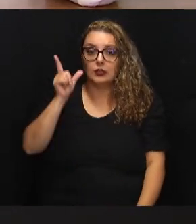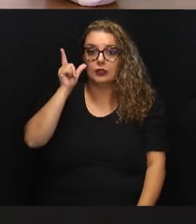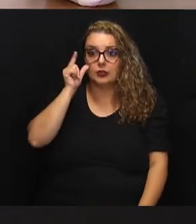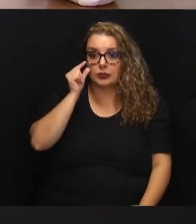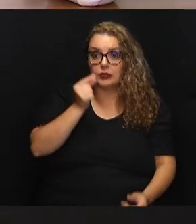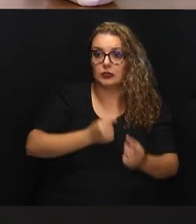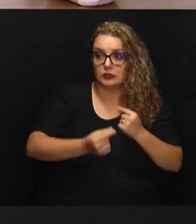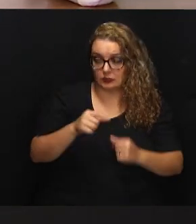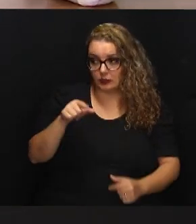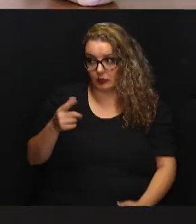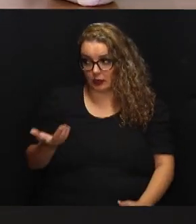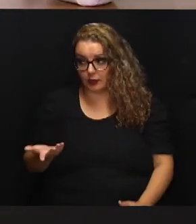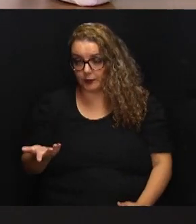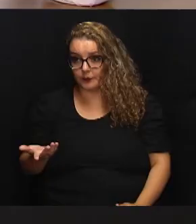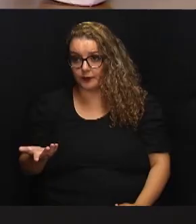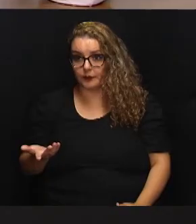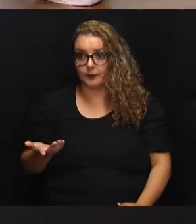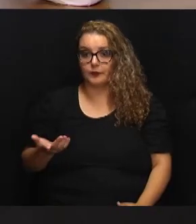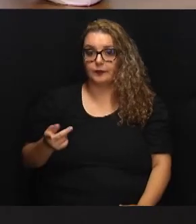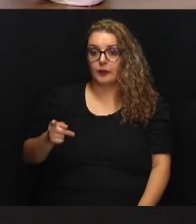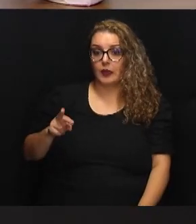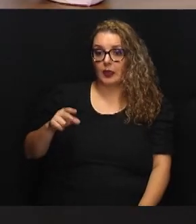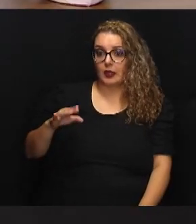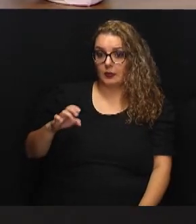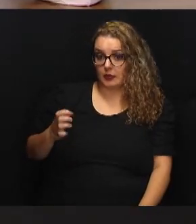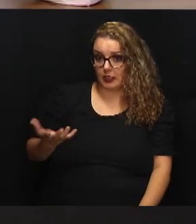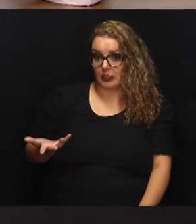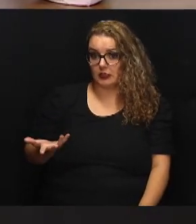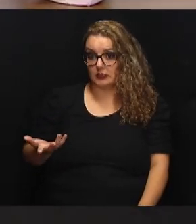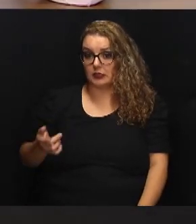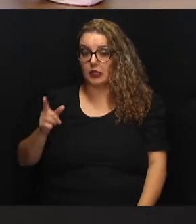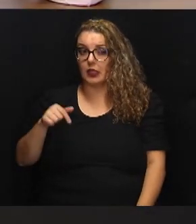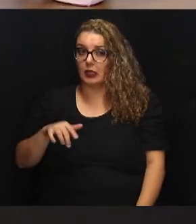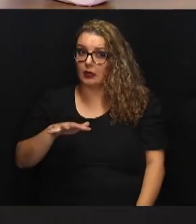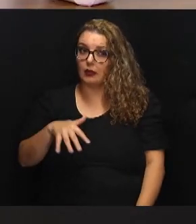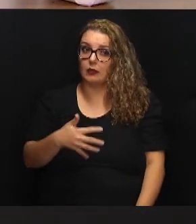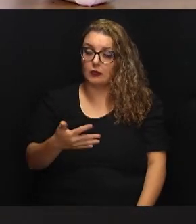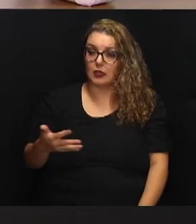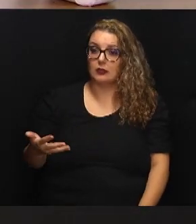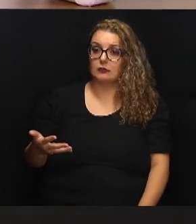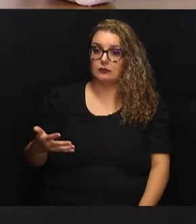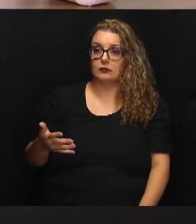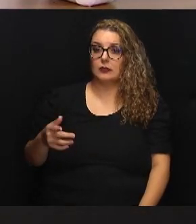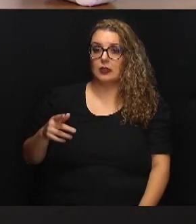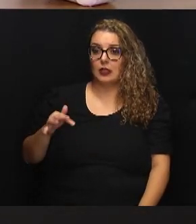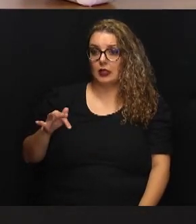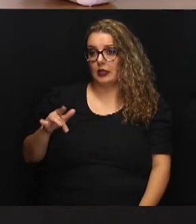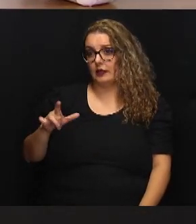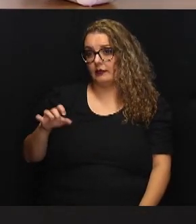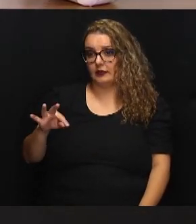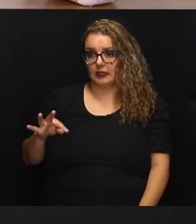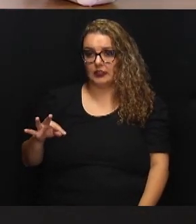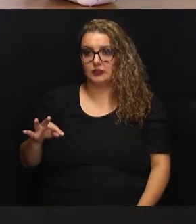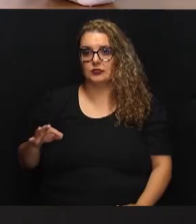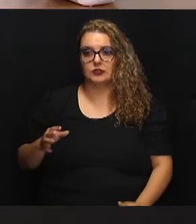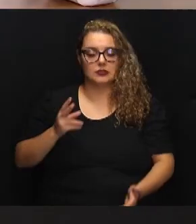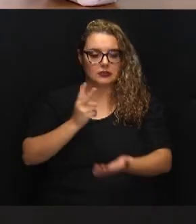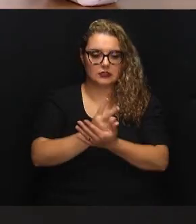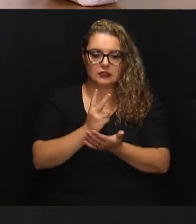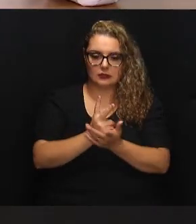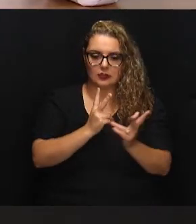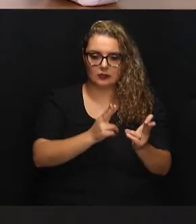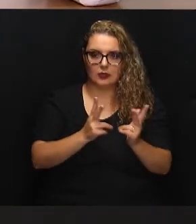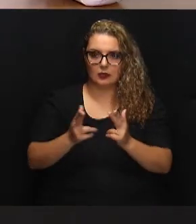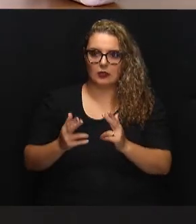né? A tabela Price, por sua vez, ela é uma tabela que ela é flat, o pagamento, então ela é linear, então você